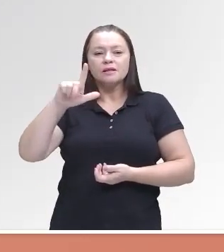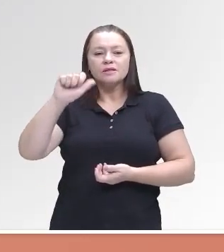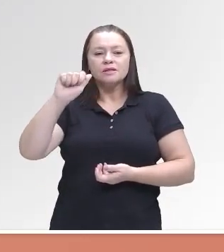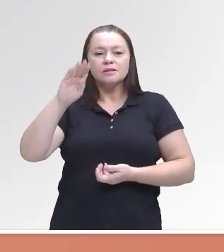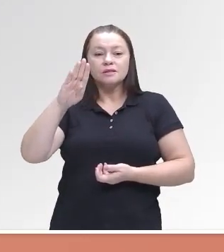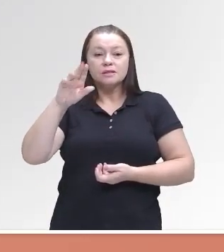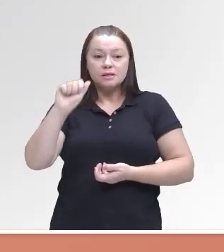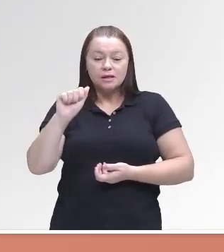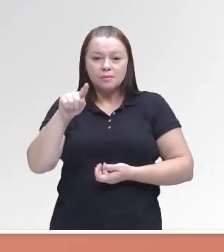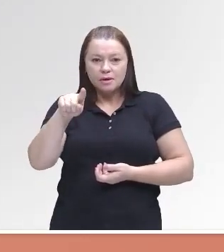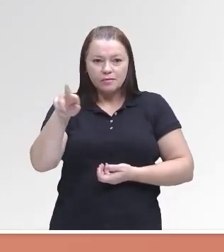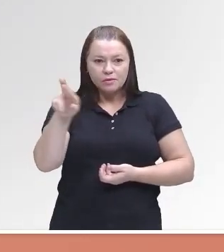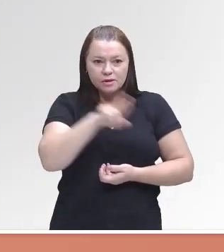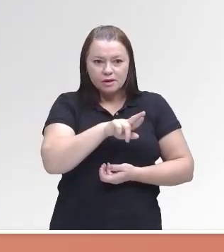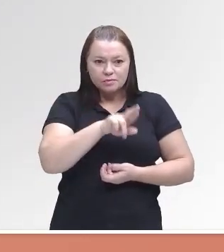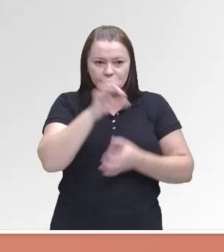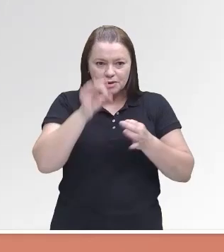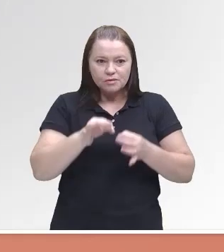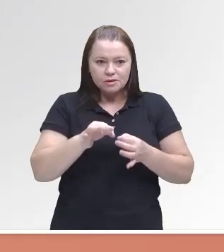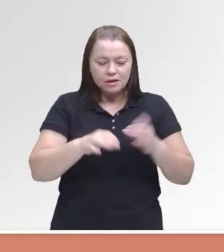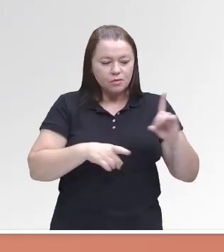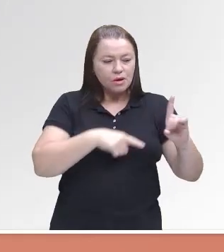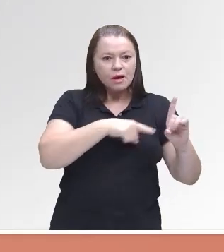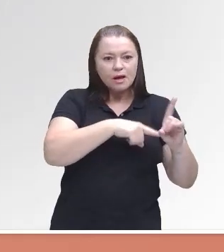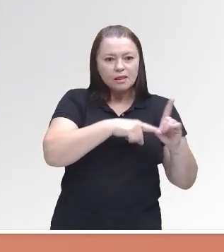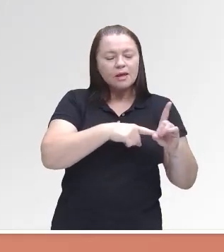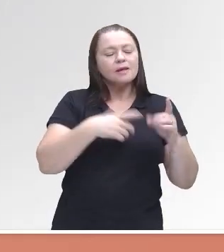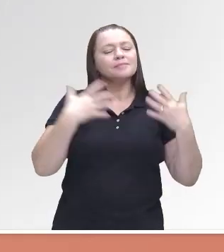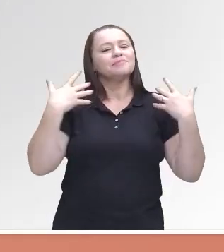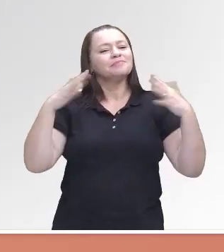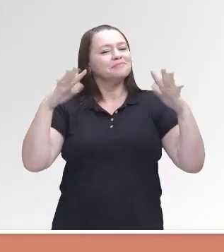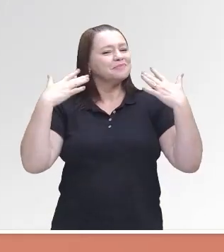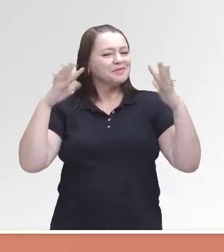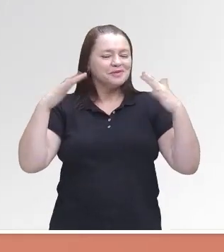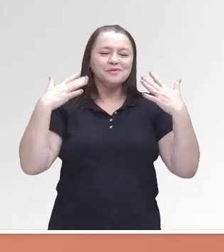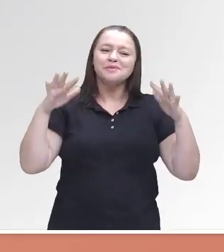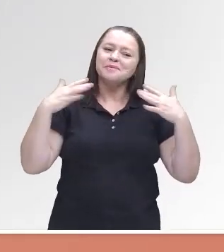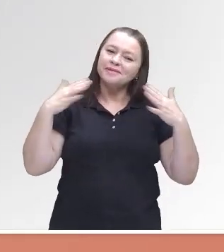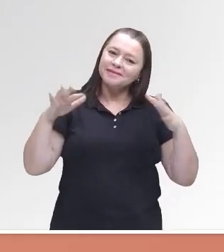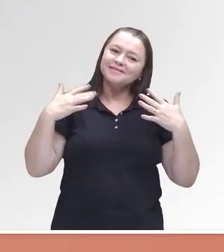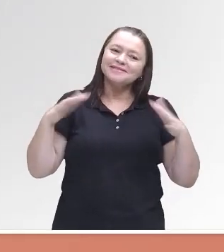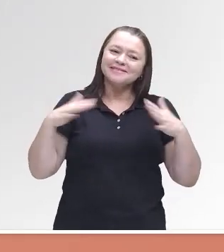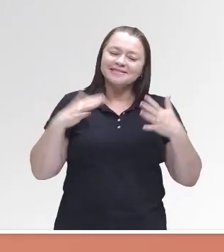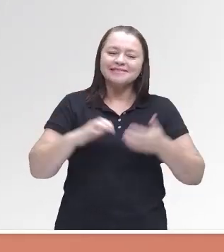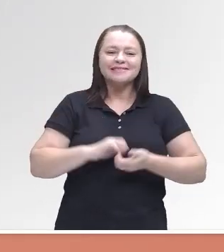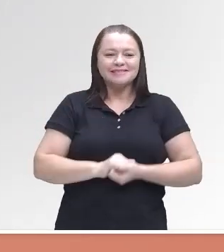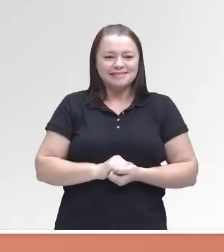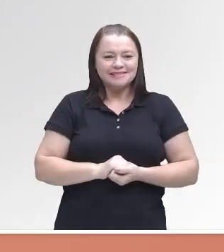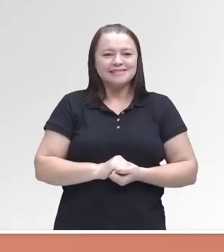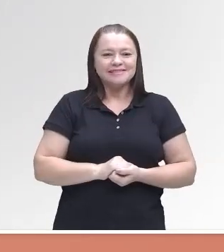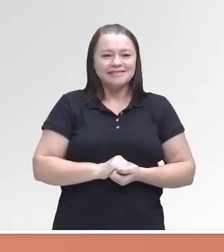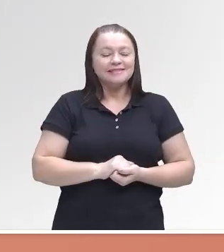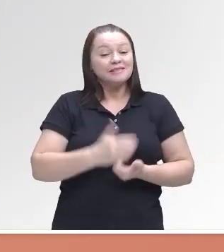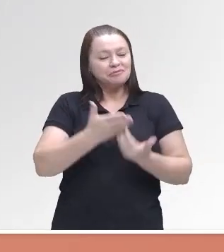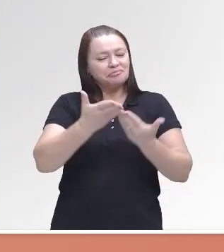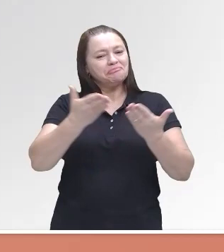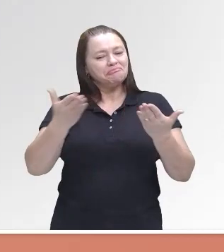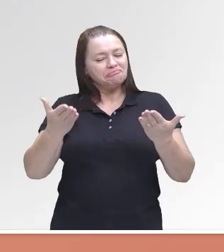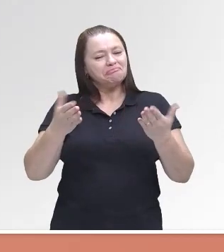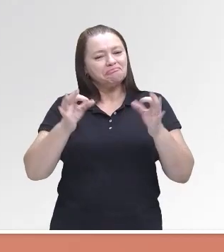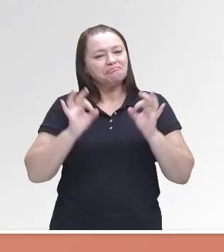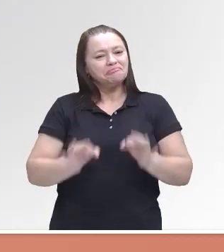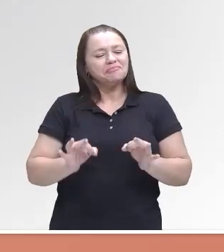trissílaba. Quem marcou trissílaba? Muito bem, parabéns. Fogos para vocês. É isso